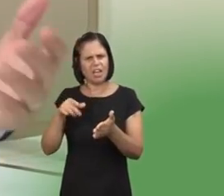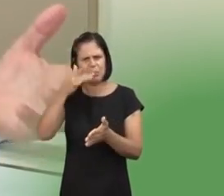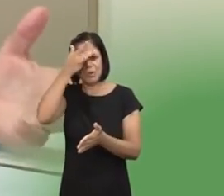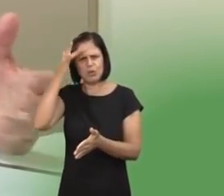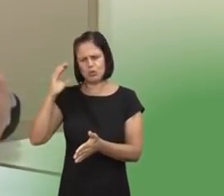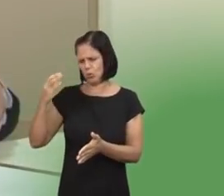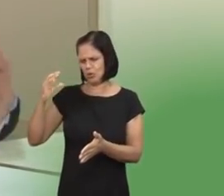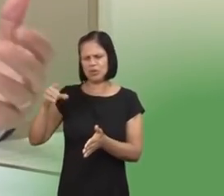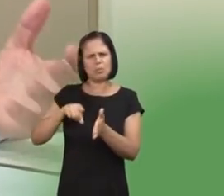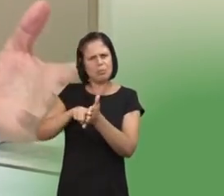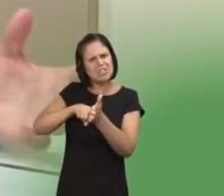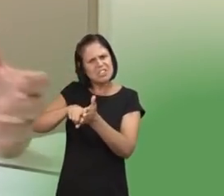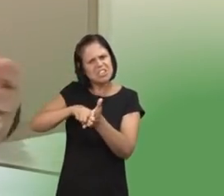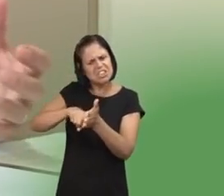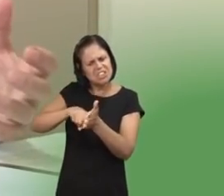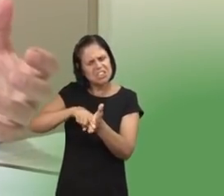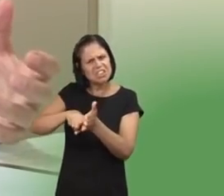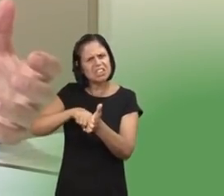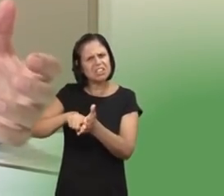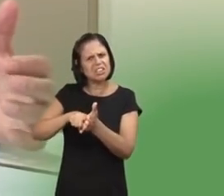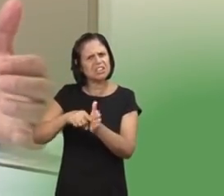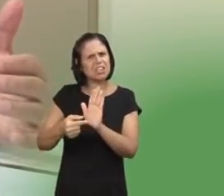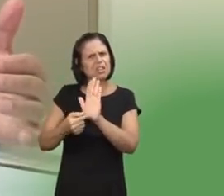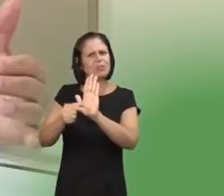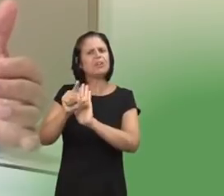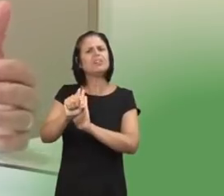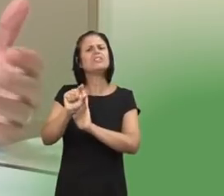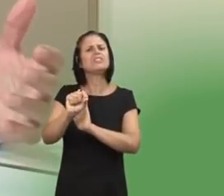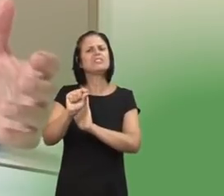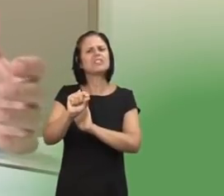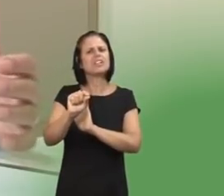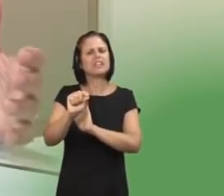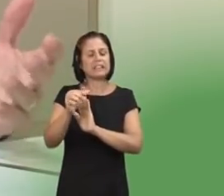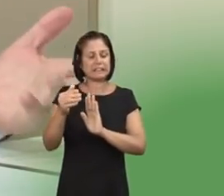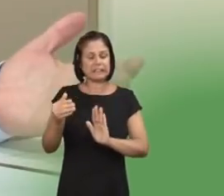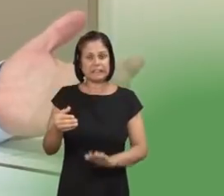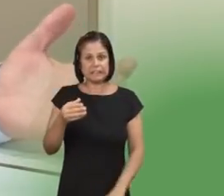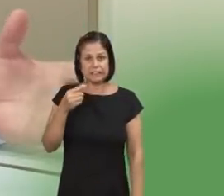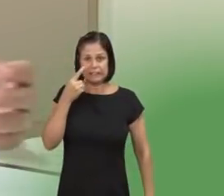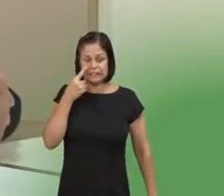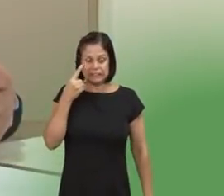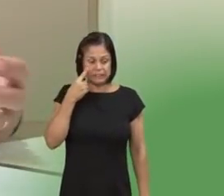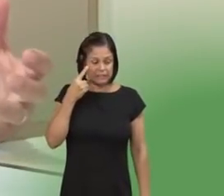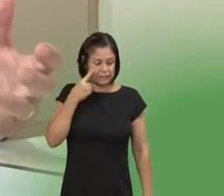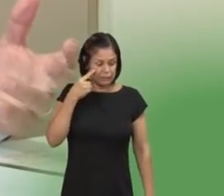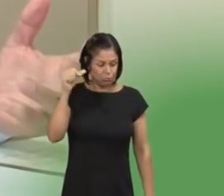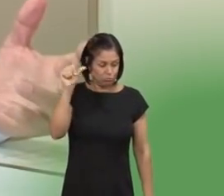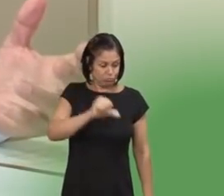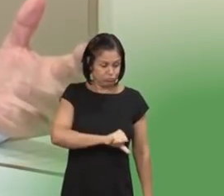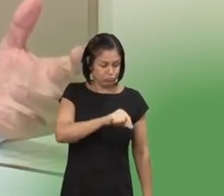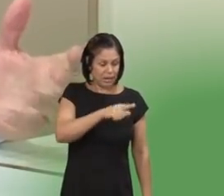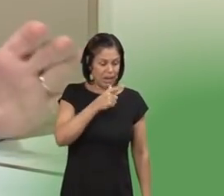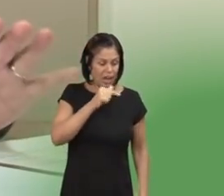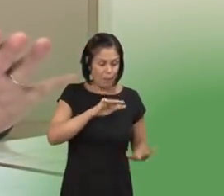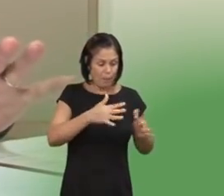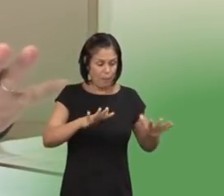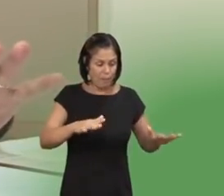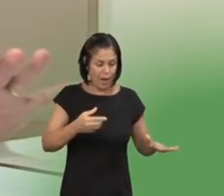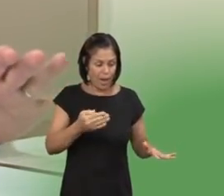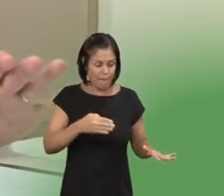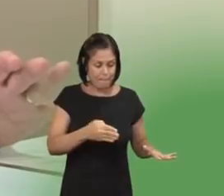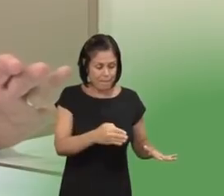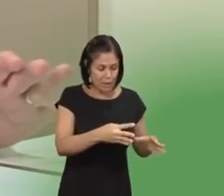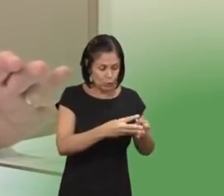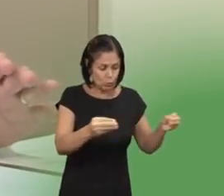sido feitas, pesquisas oceanográficas que têm sido feitas, têm nos colocado números alarmantes a respeito deste assunto. Então nós